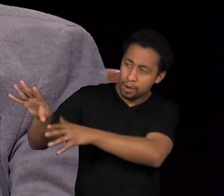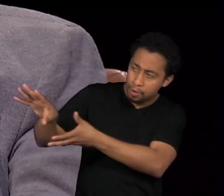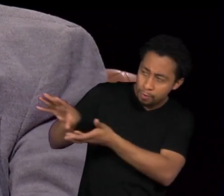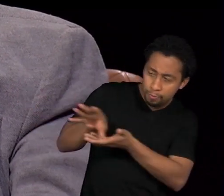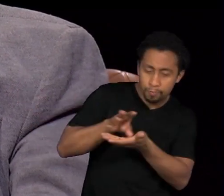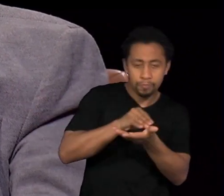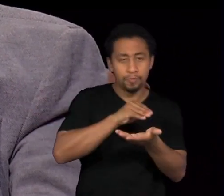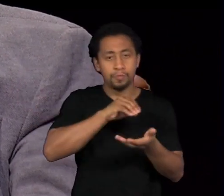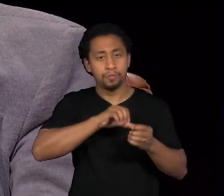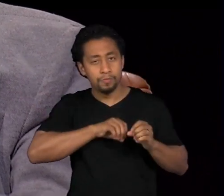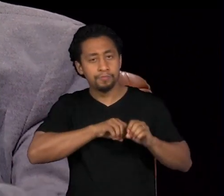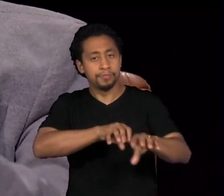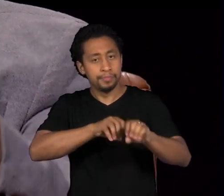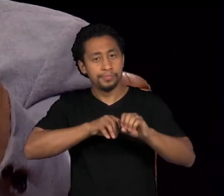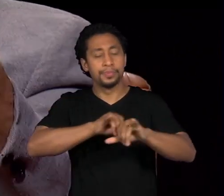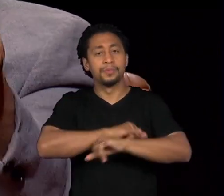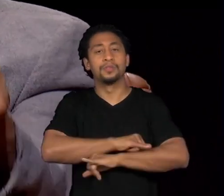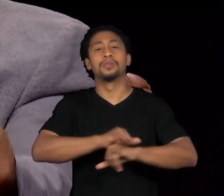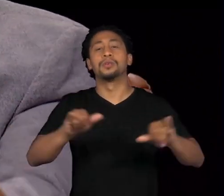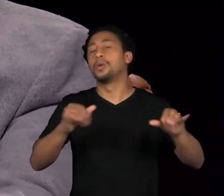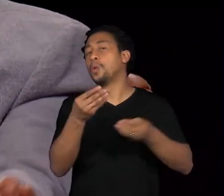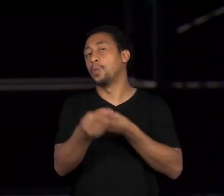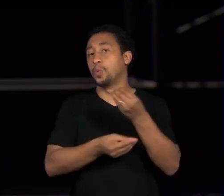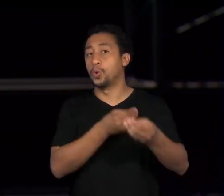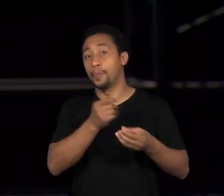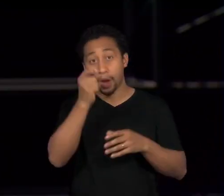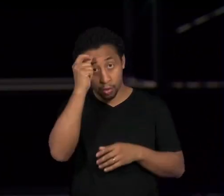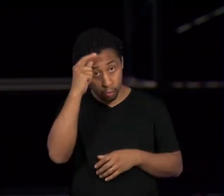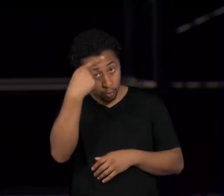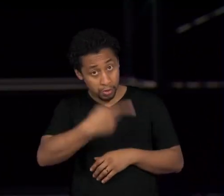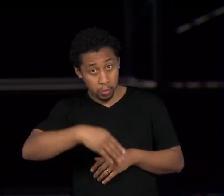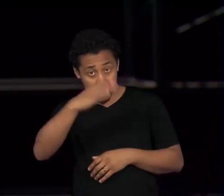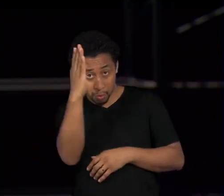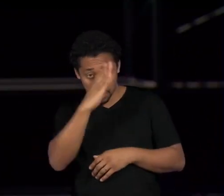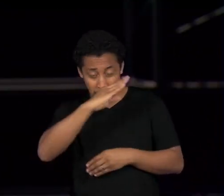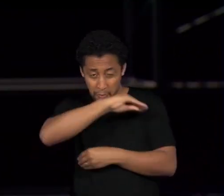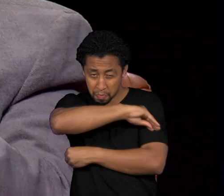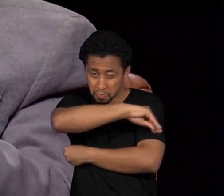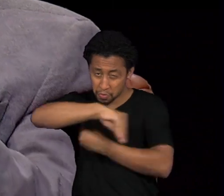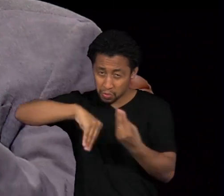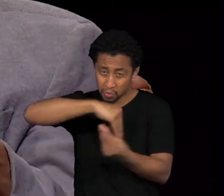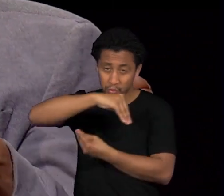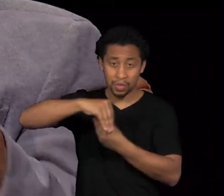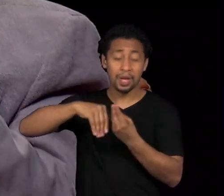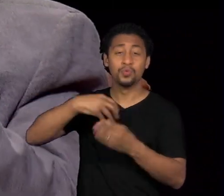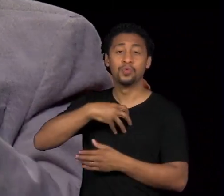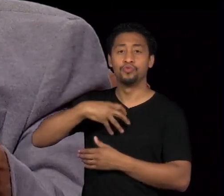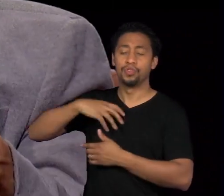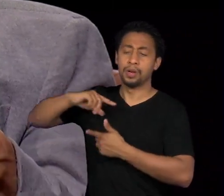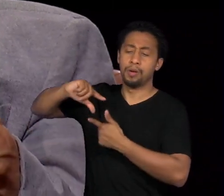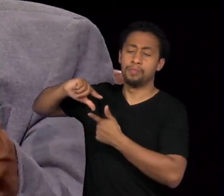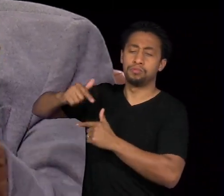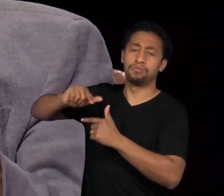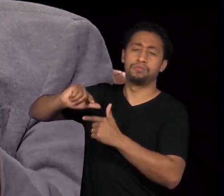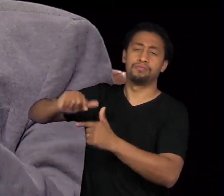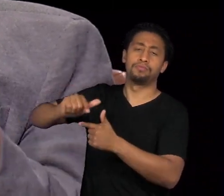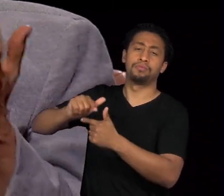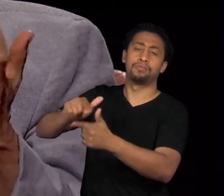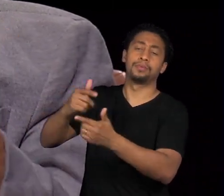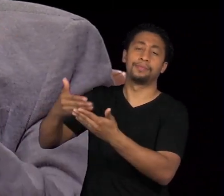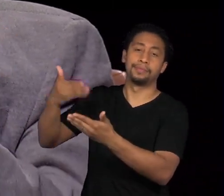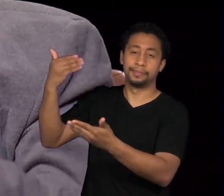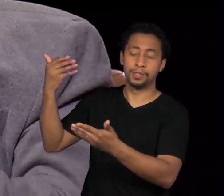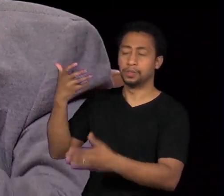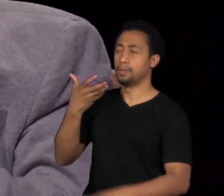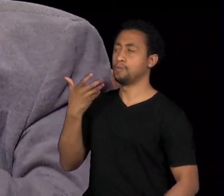matrizes populares com o que eles chamavam o Saber erudito eu pergunto para uma pessoa na dança sim mas erudito